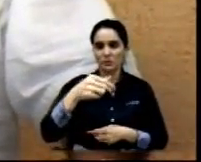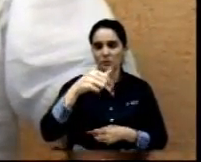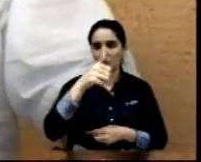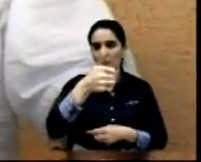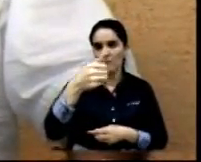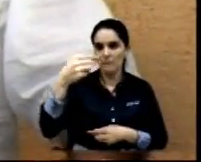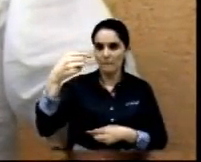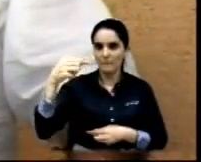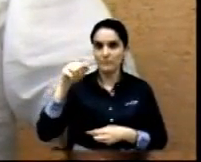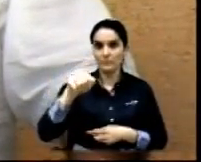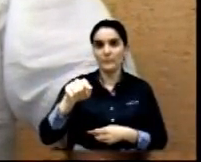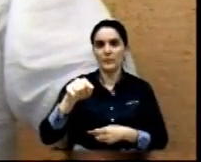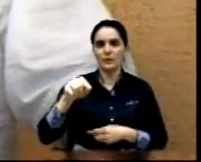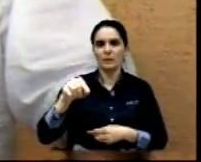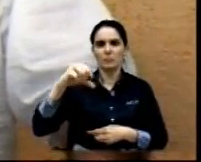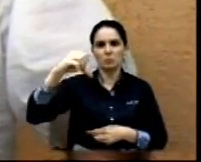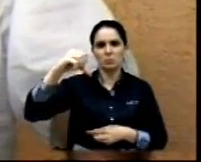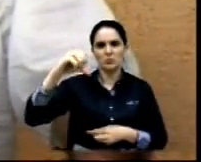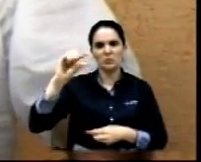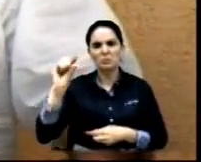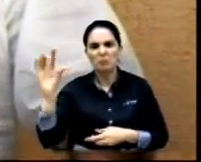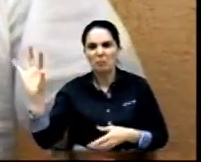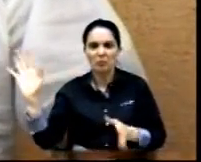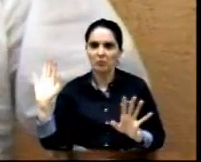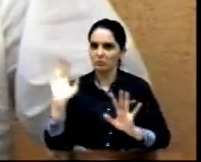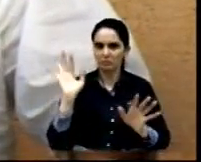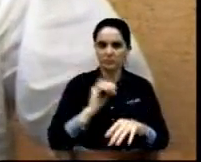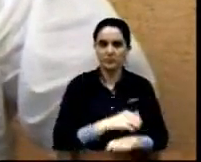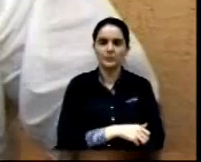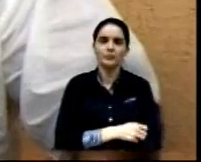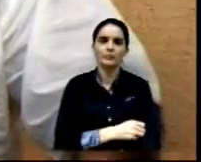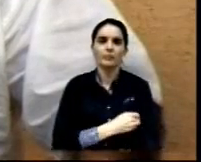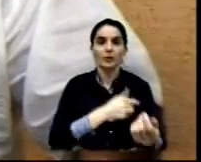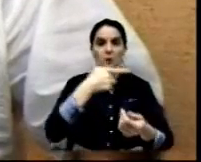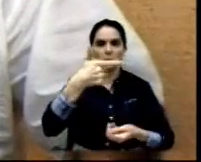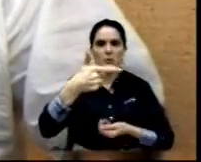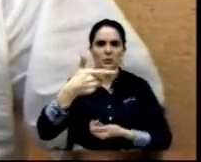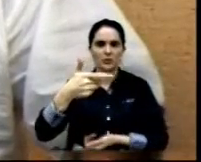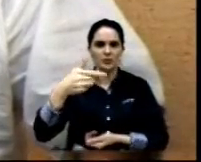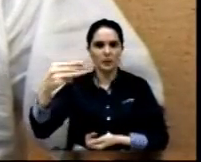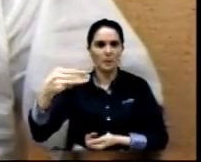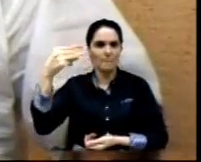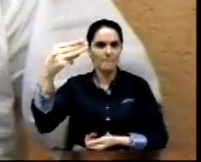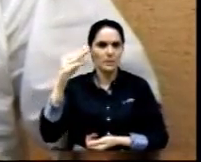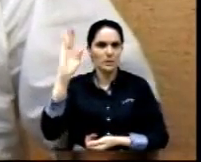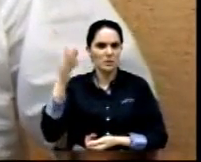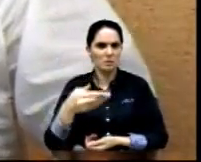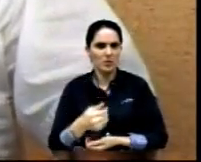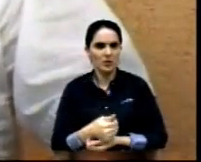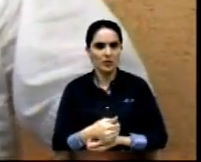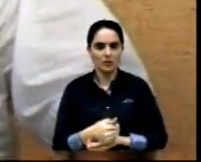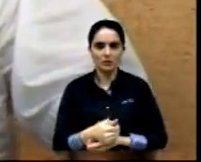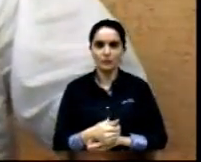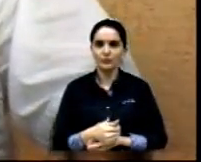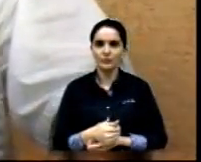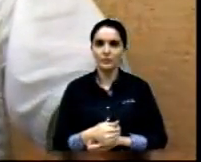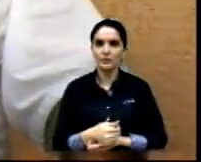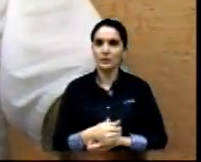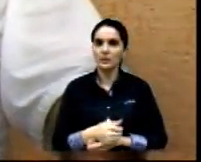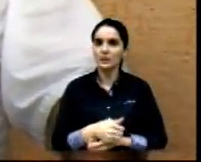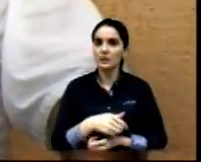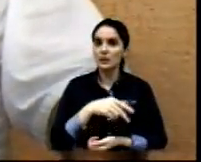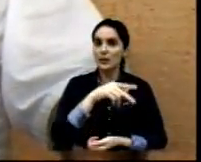pouco. Bom, o valor de 2,5 milhões eu levantei por informações passadas pela Prefeitura à